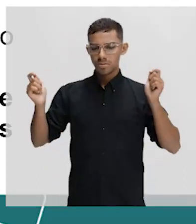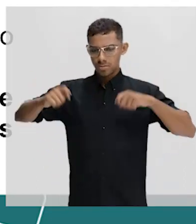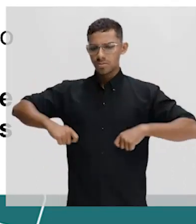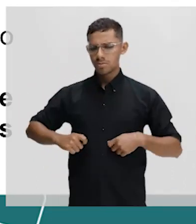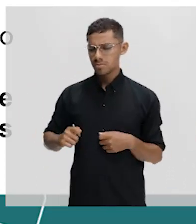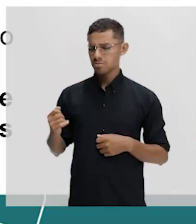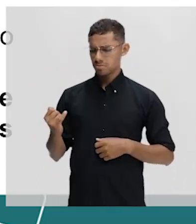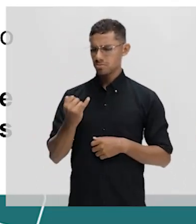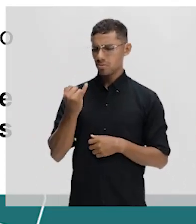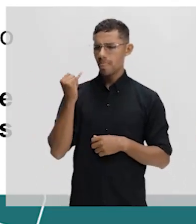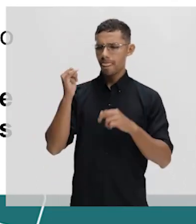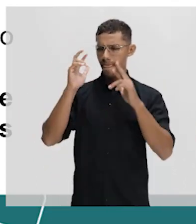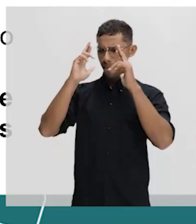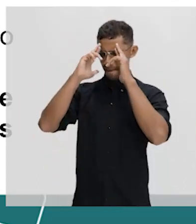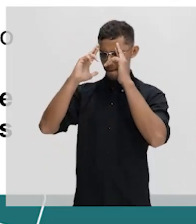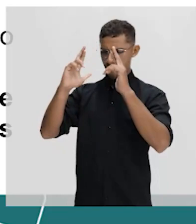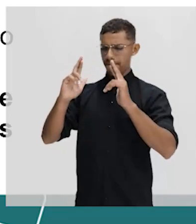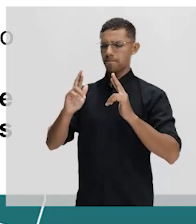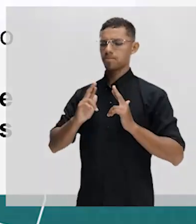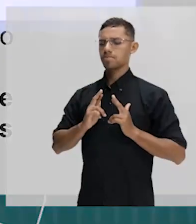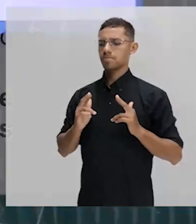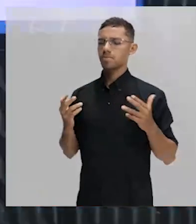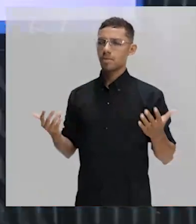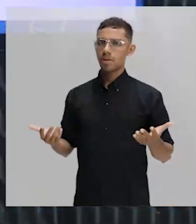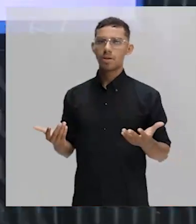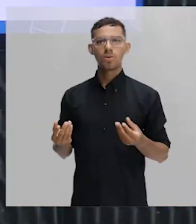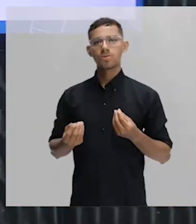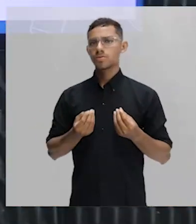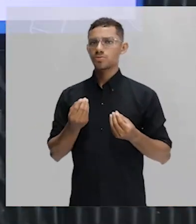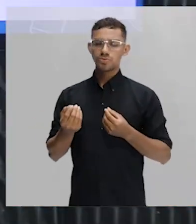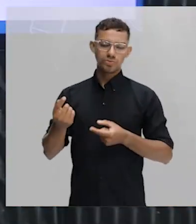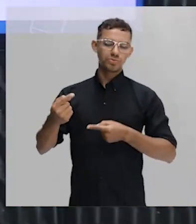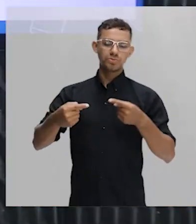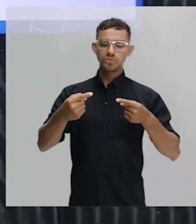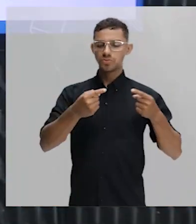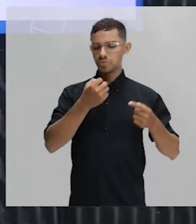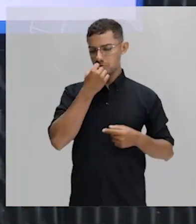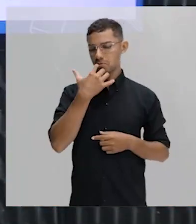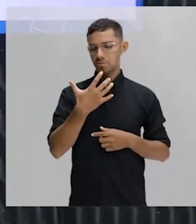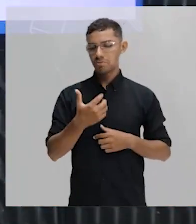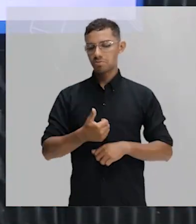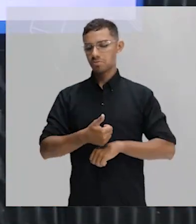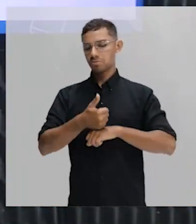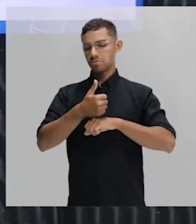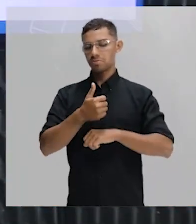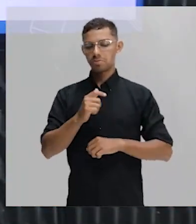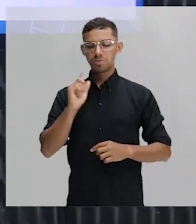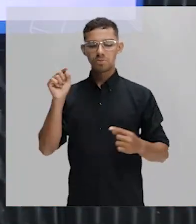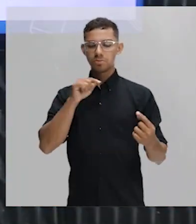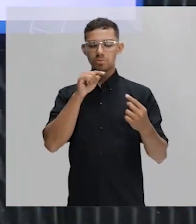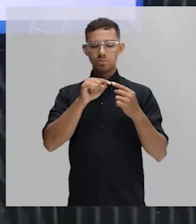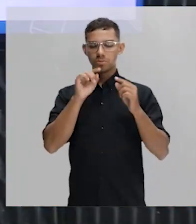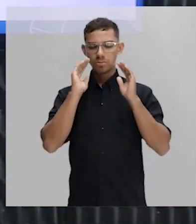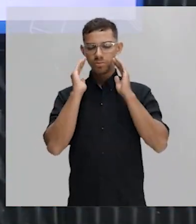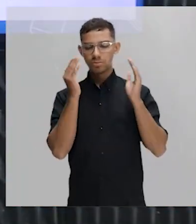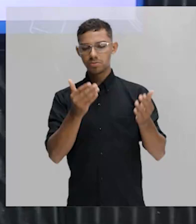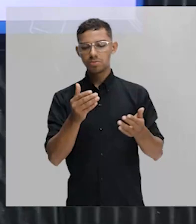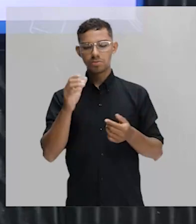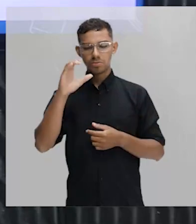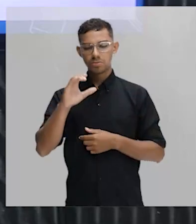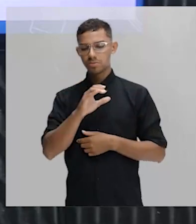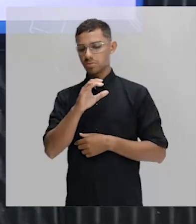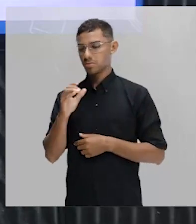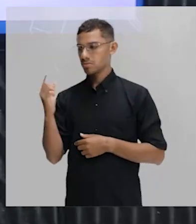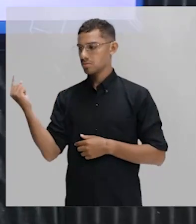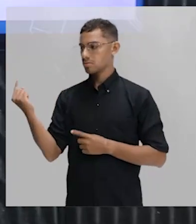importância sobressaindo aos outros. Como é que o imperador não ia ficar realmente bem na fita? Porque tudo era feito em função dele, junto com Cristo do lado. Ei, passa,